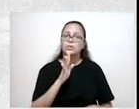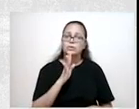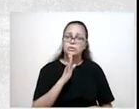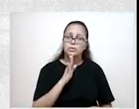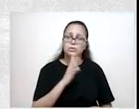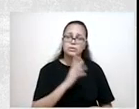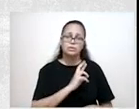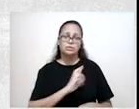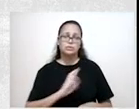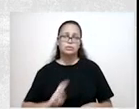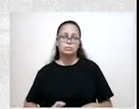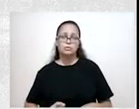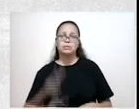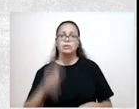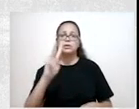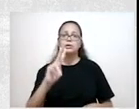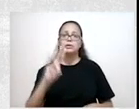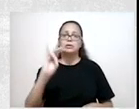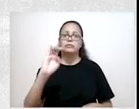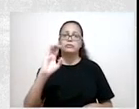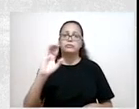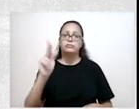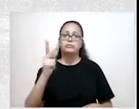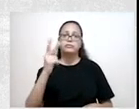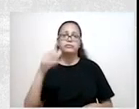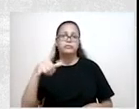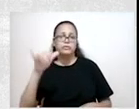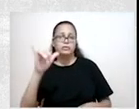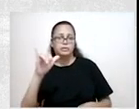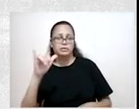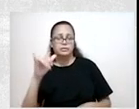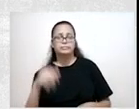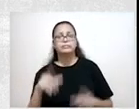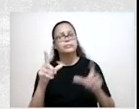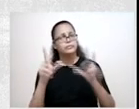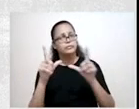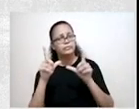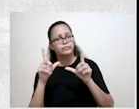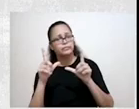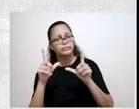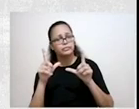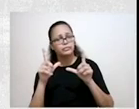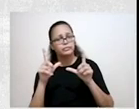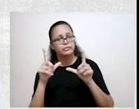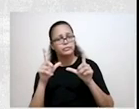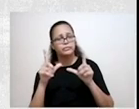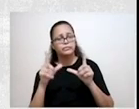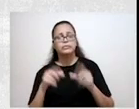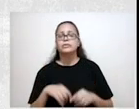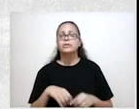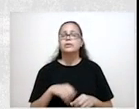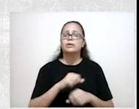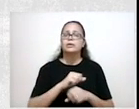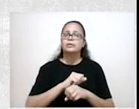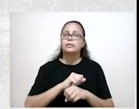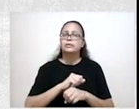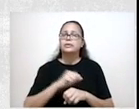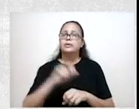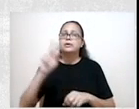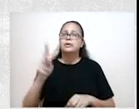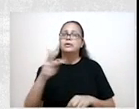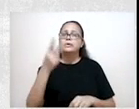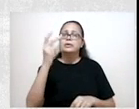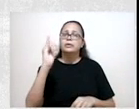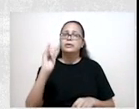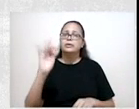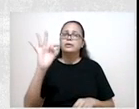República de Vic. Observem a imagem ao lado, né? Cercado por lideranças nazistas, Hitler foi fotografado em frente